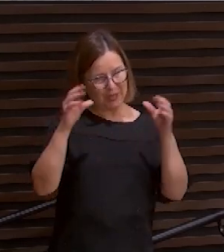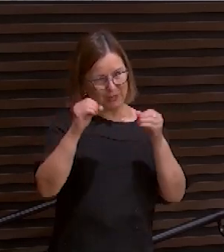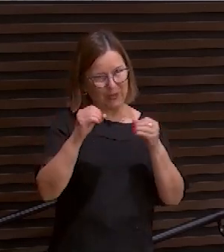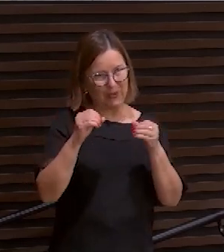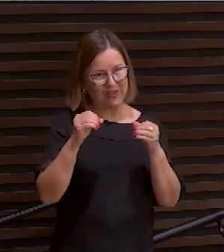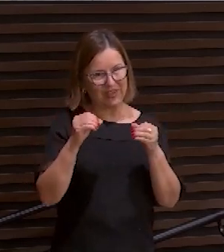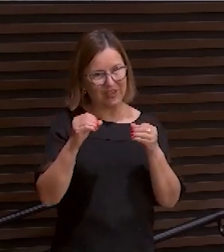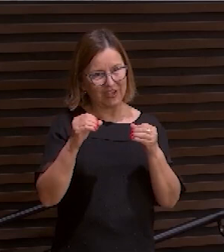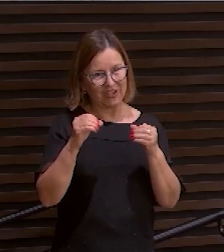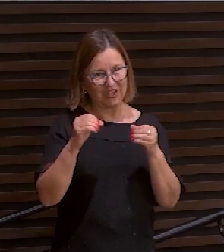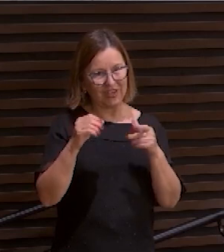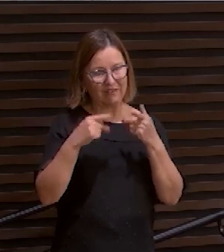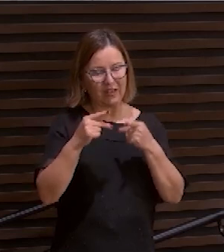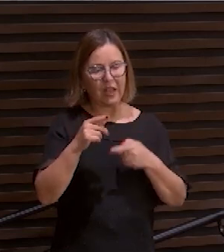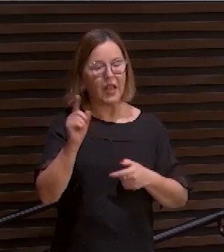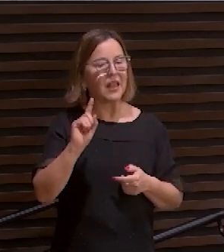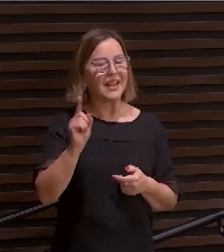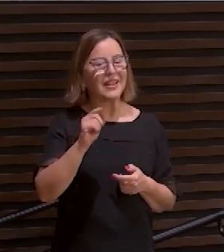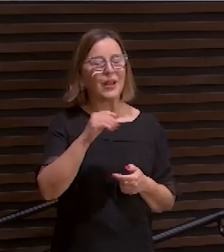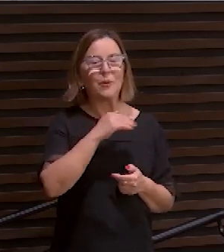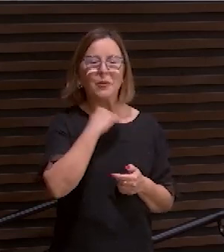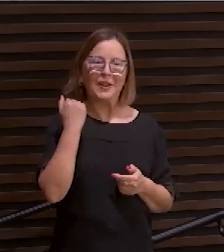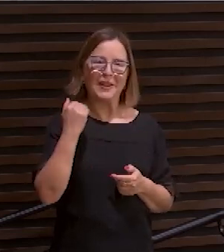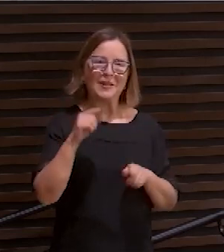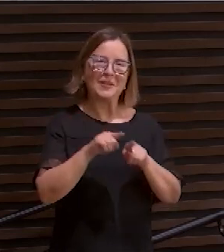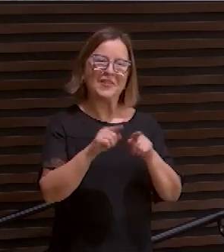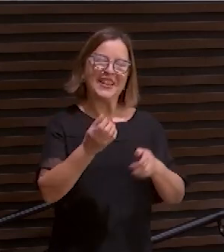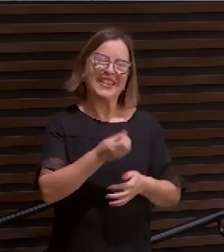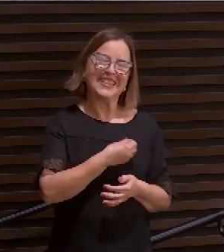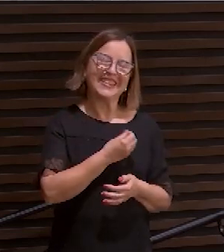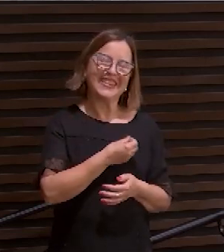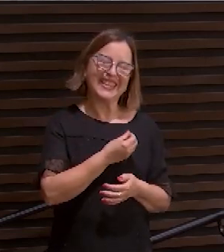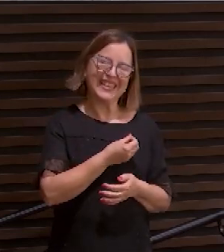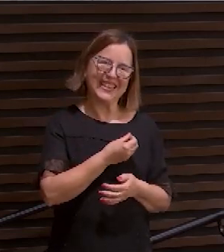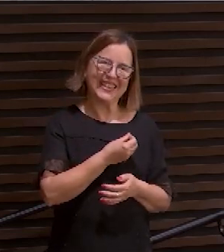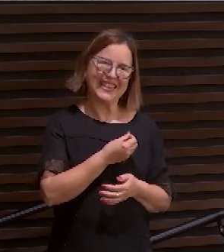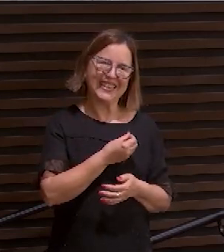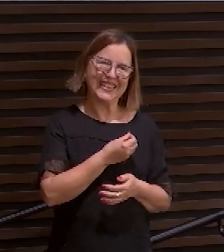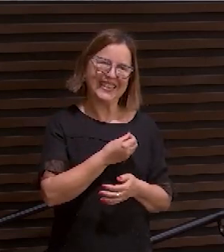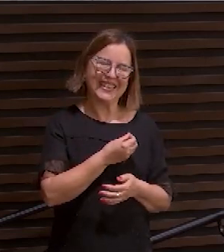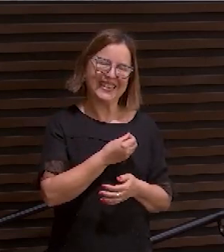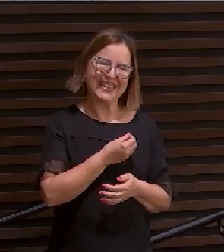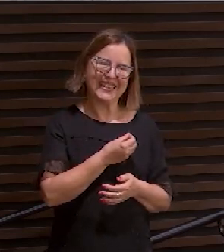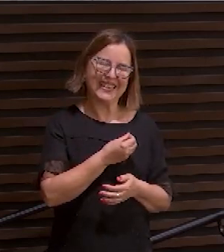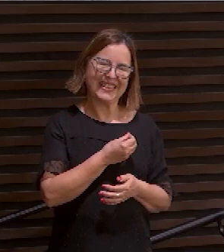Não morrerás, mas viverás.